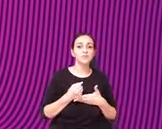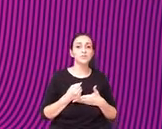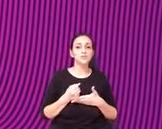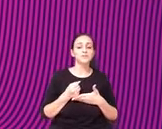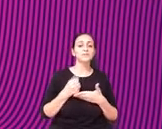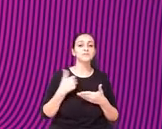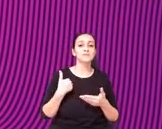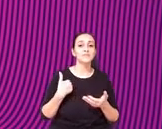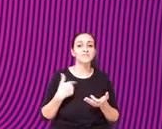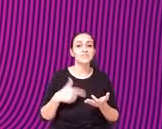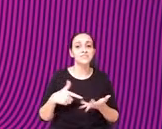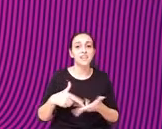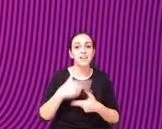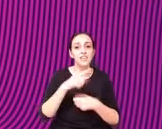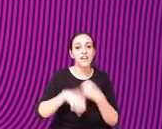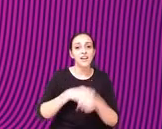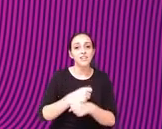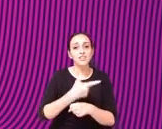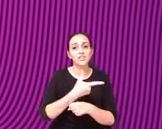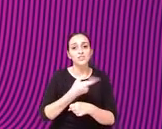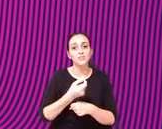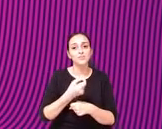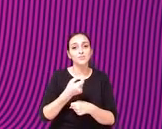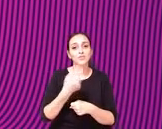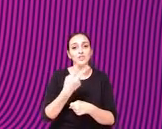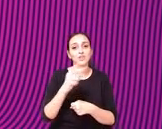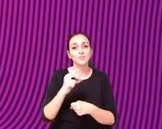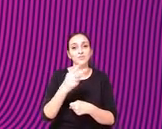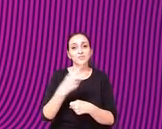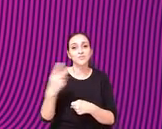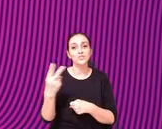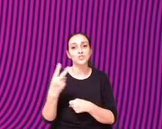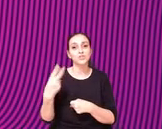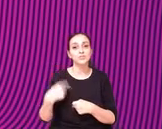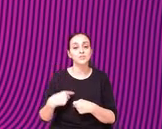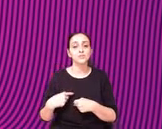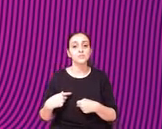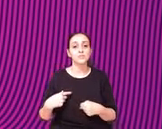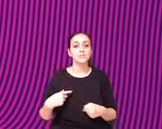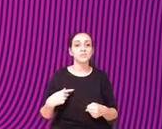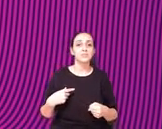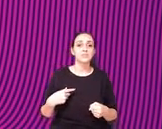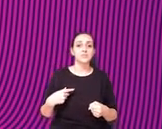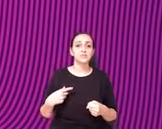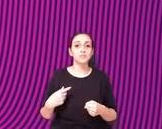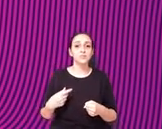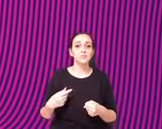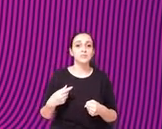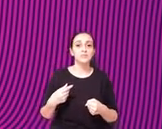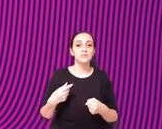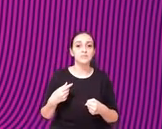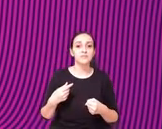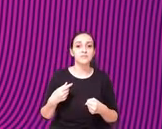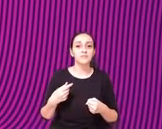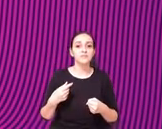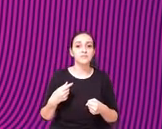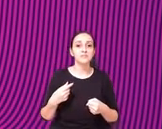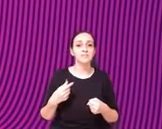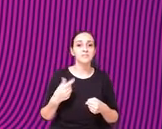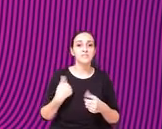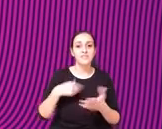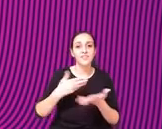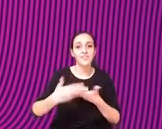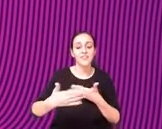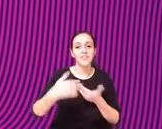12 e 15 de outubro de 2022, onde esperamos ter uma forte representação dos nossos colegas brasileiros, vai